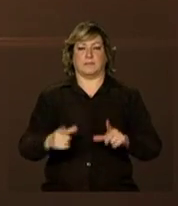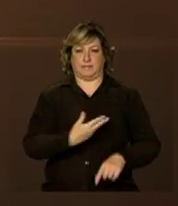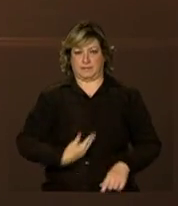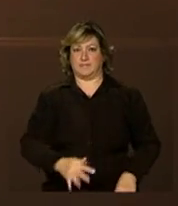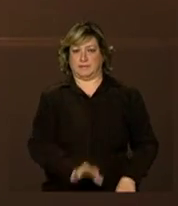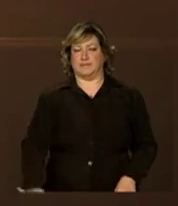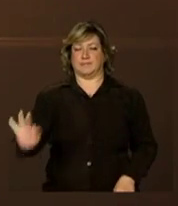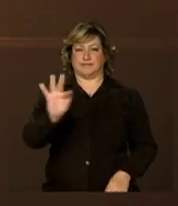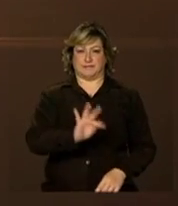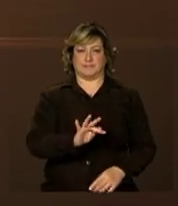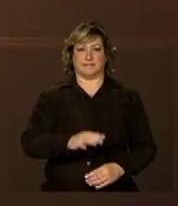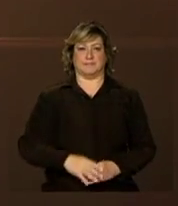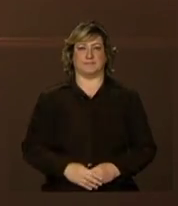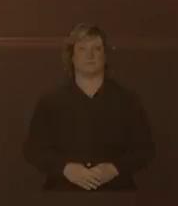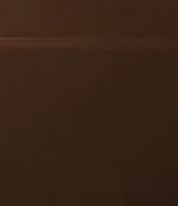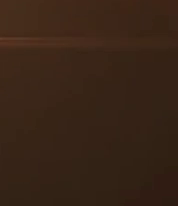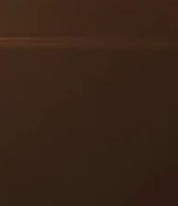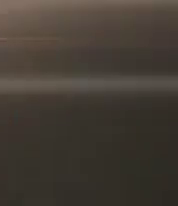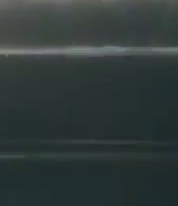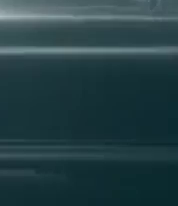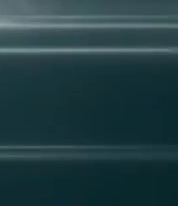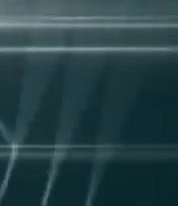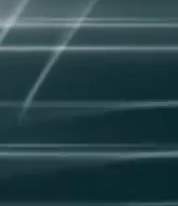NBR, a TV do Governo Federal. Tchau.